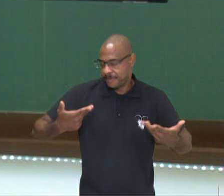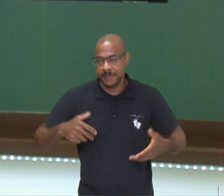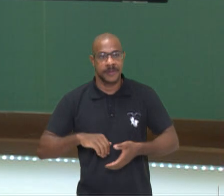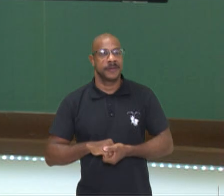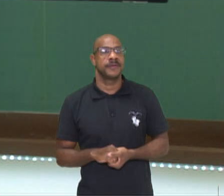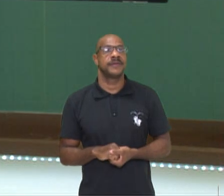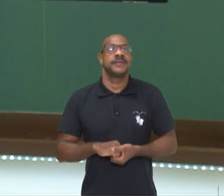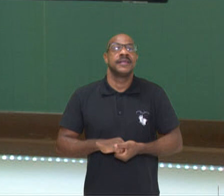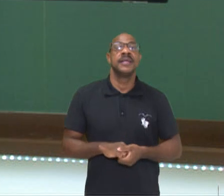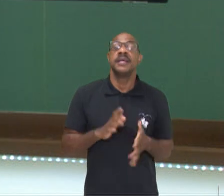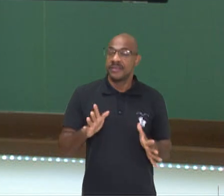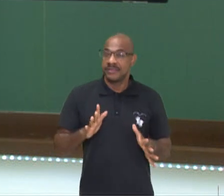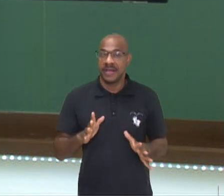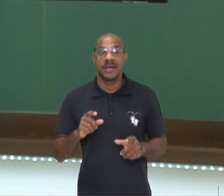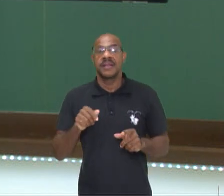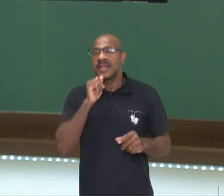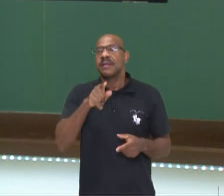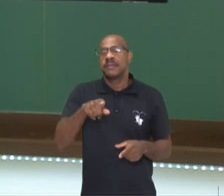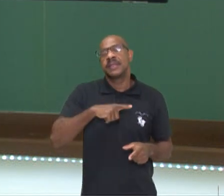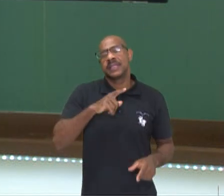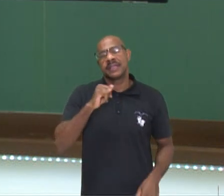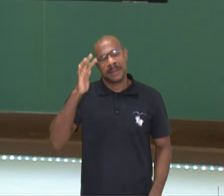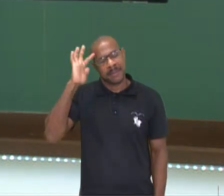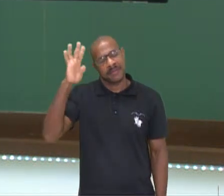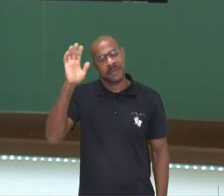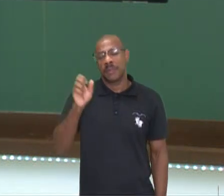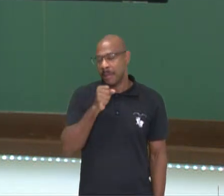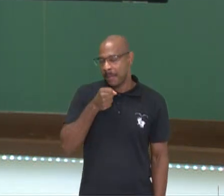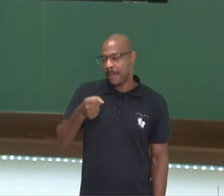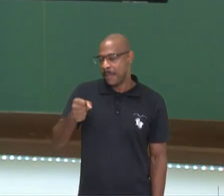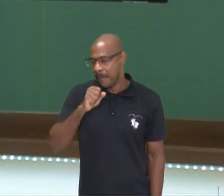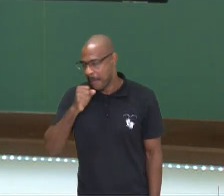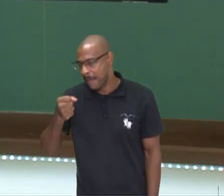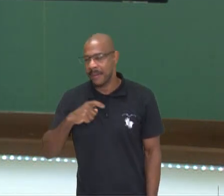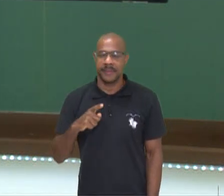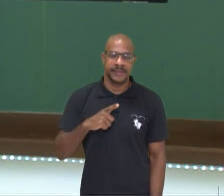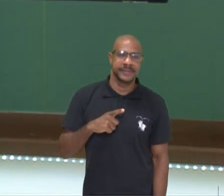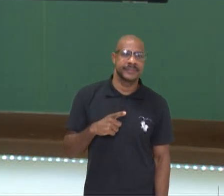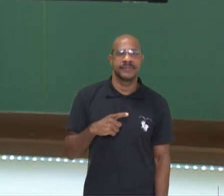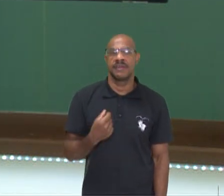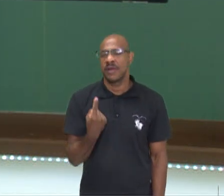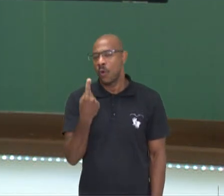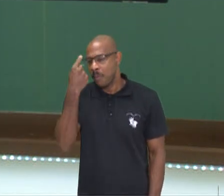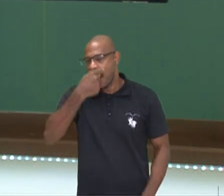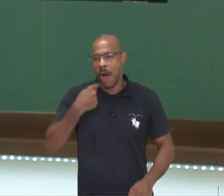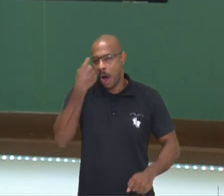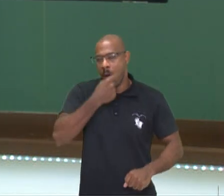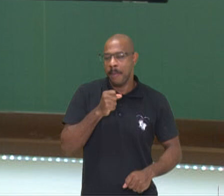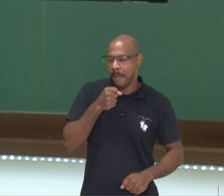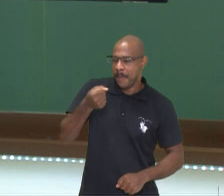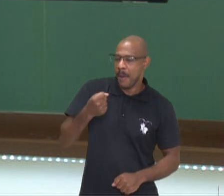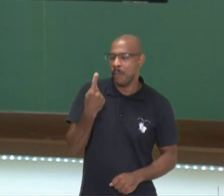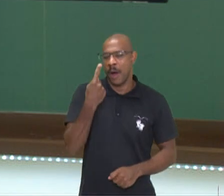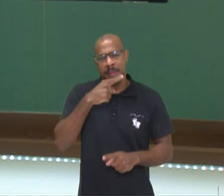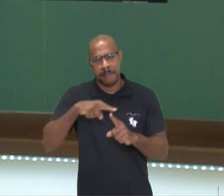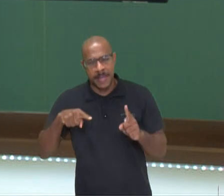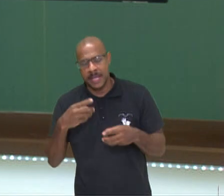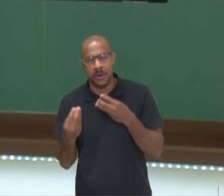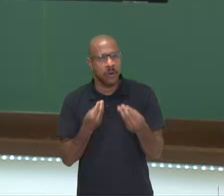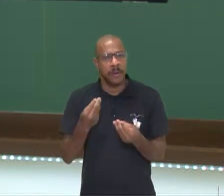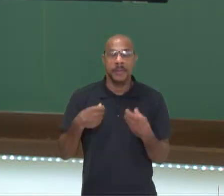Ok eu falei se você ta imaginando a entrevista vai ficar com o entrevistado durante uma hora uma hora e meia